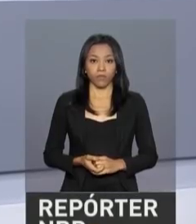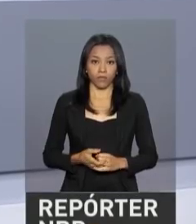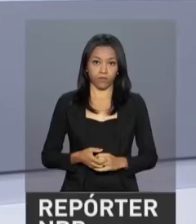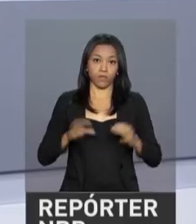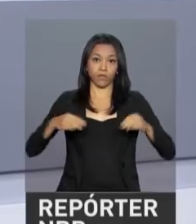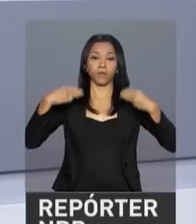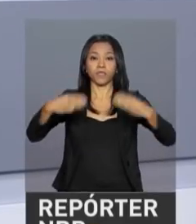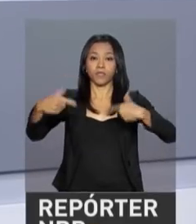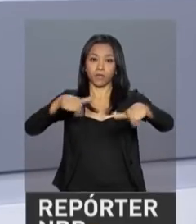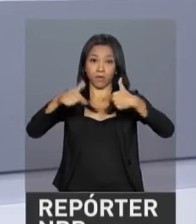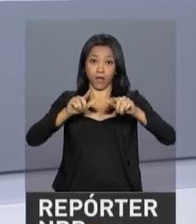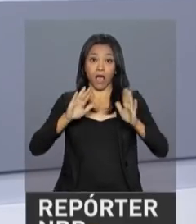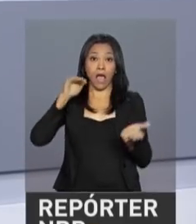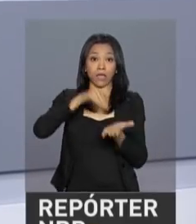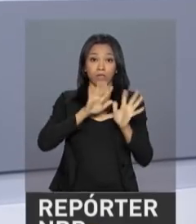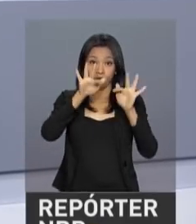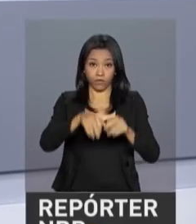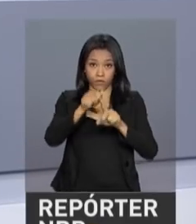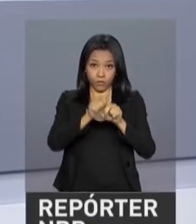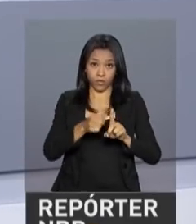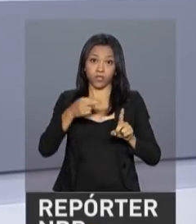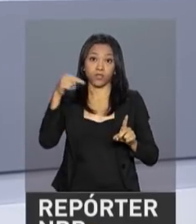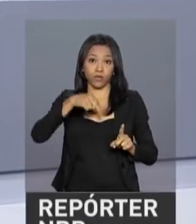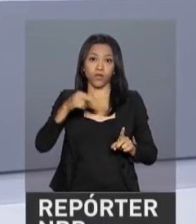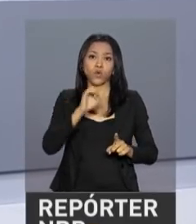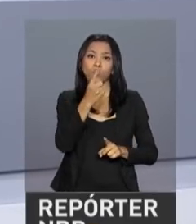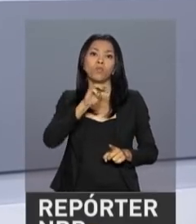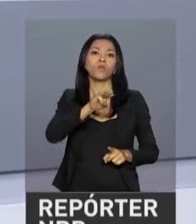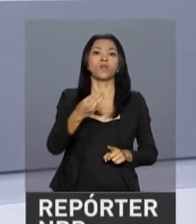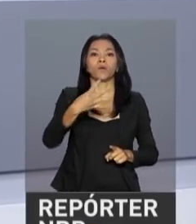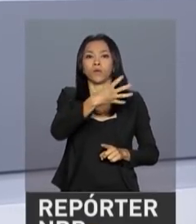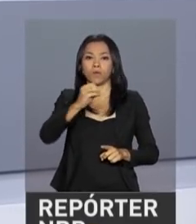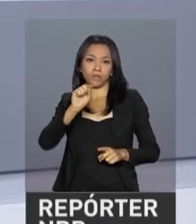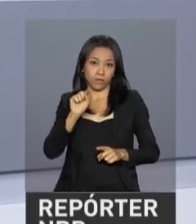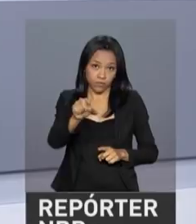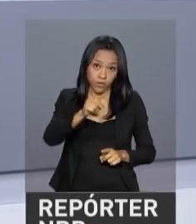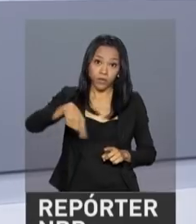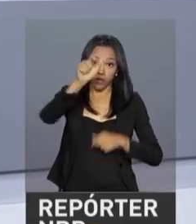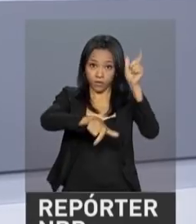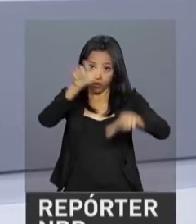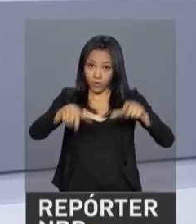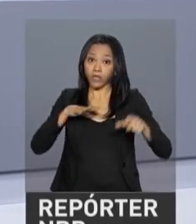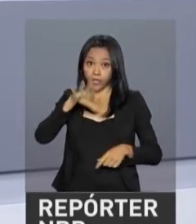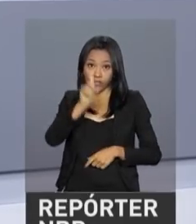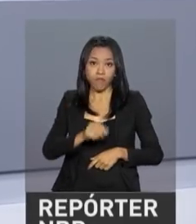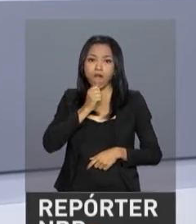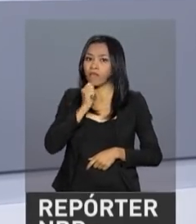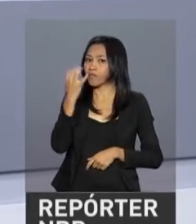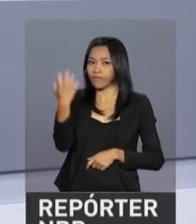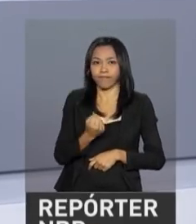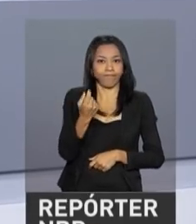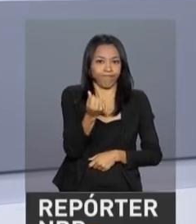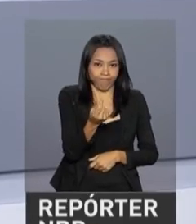até o final do mês de novembro um milhão e 400 mil brasileiros com direito ao benefício ainda não haviam sacado o